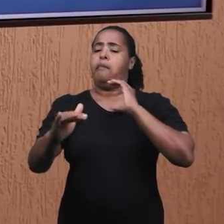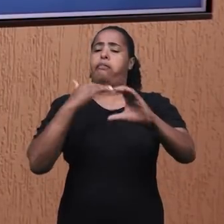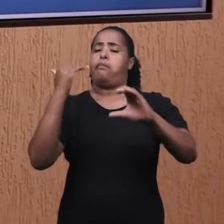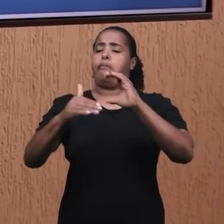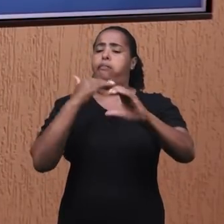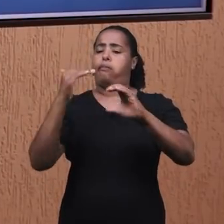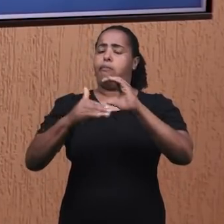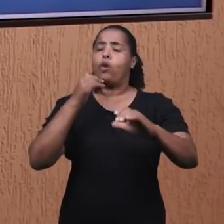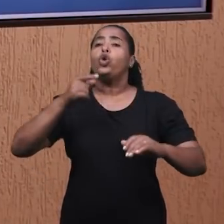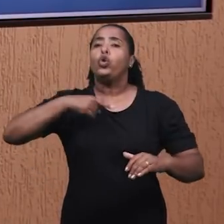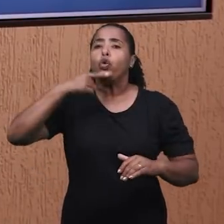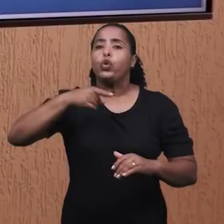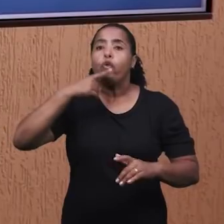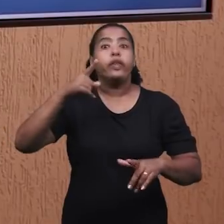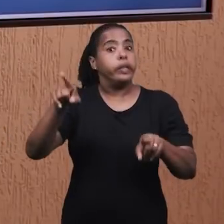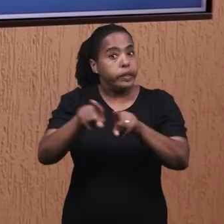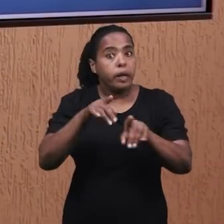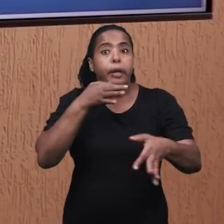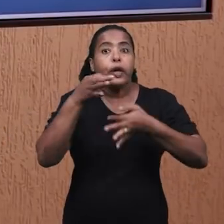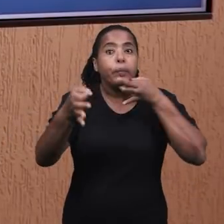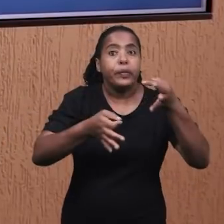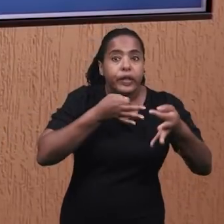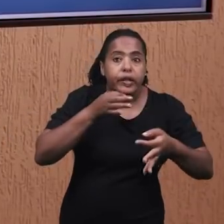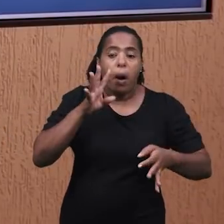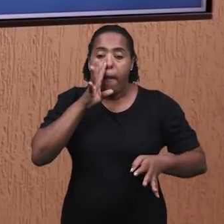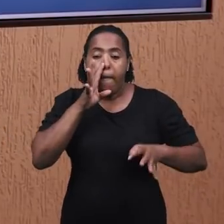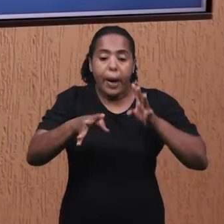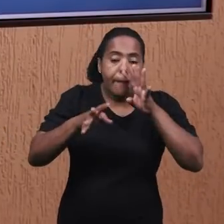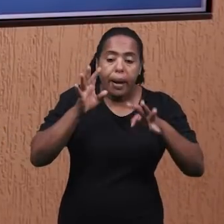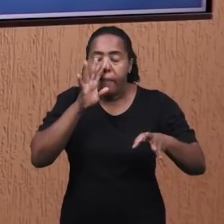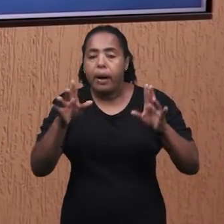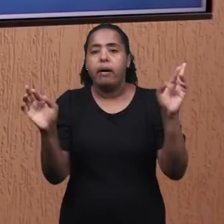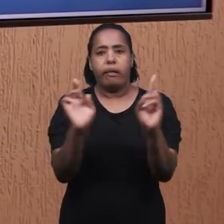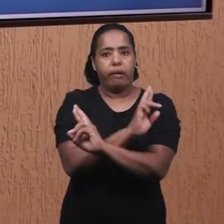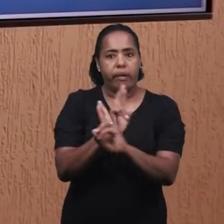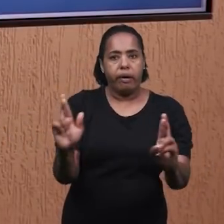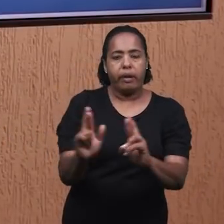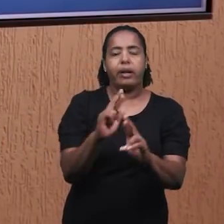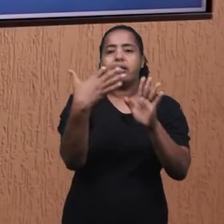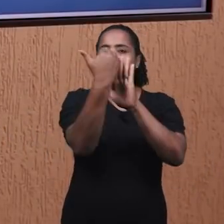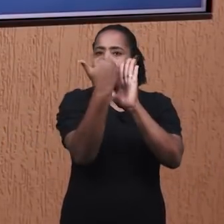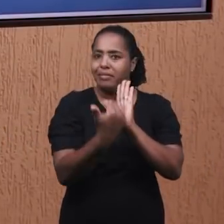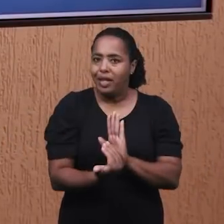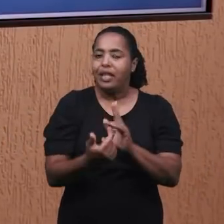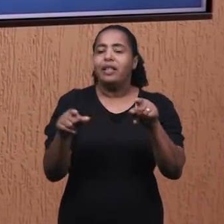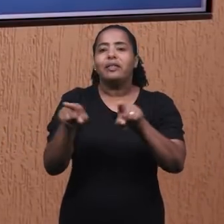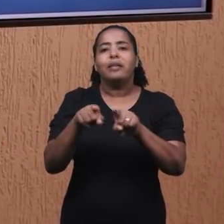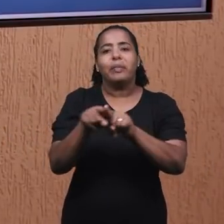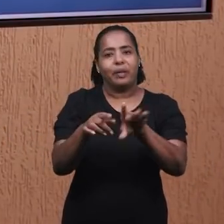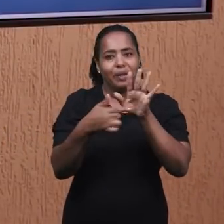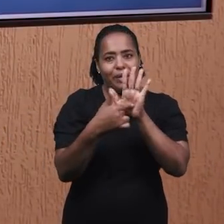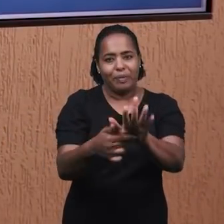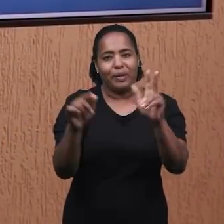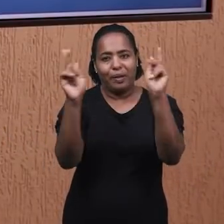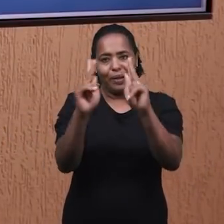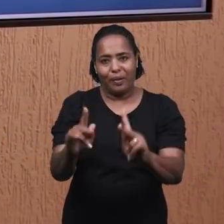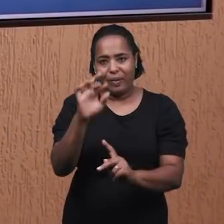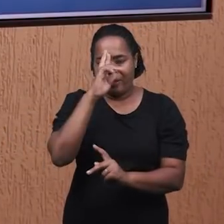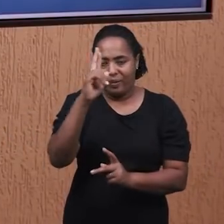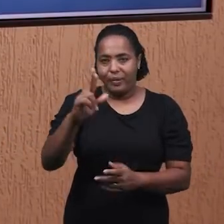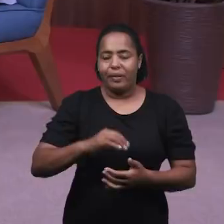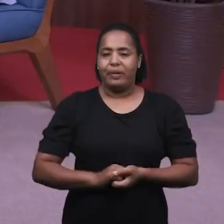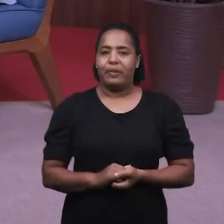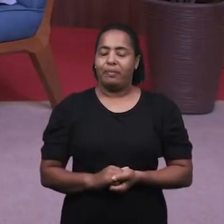enviar as dúvidas e sugestões e críticas em relação ao programa e àquilo que está sendo dito. A paz do